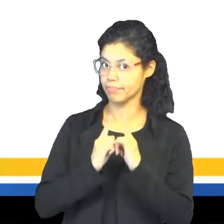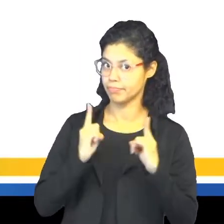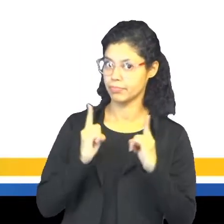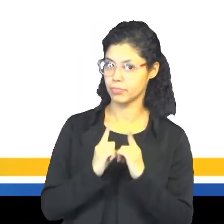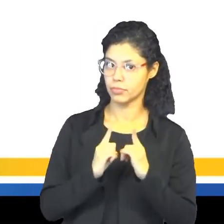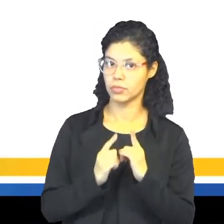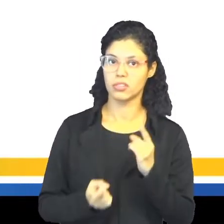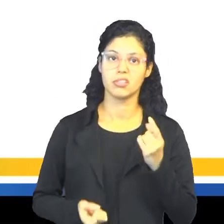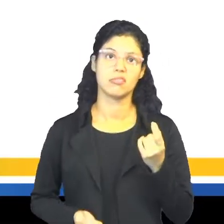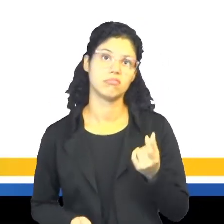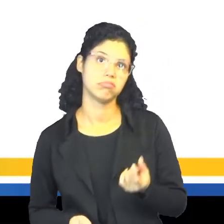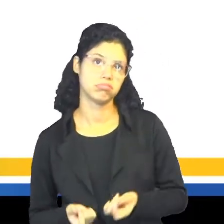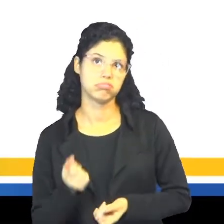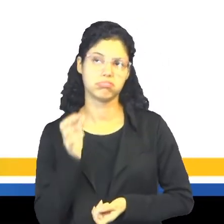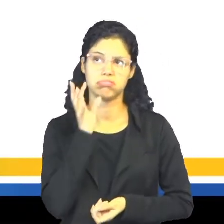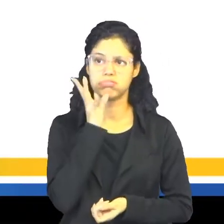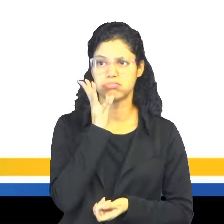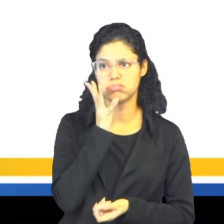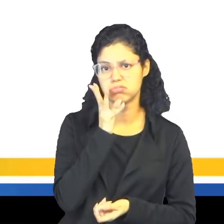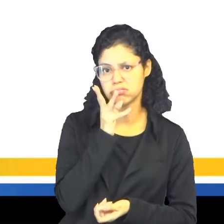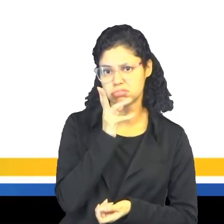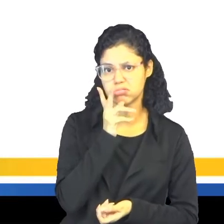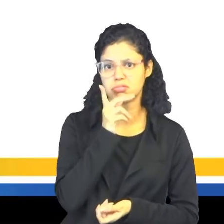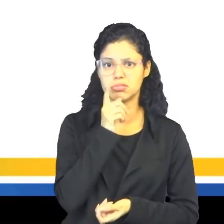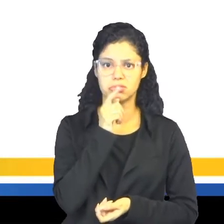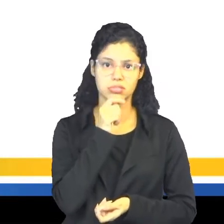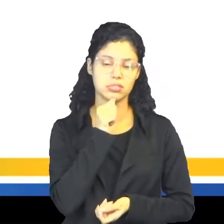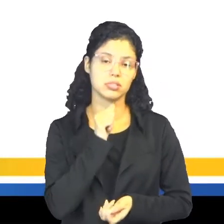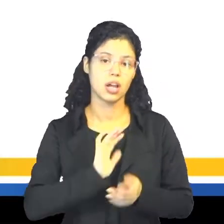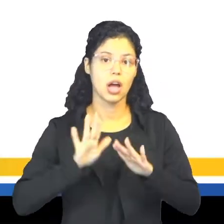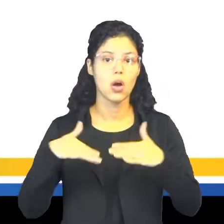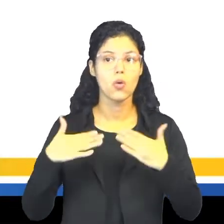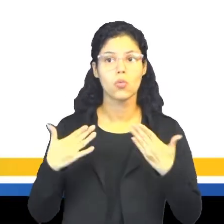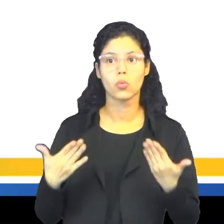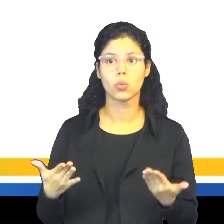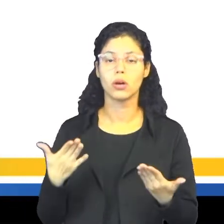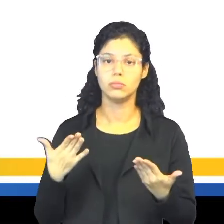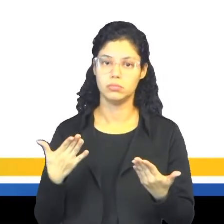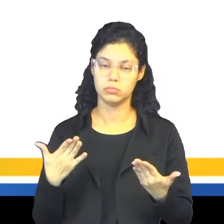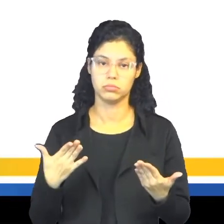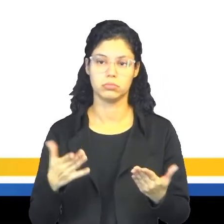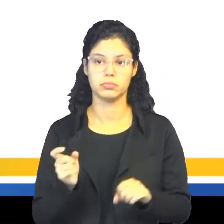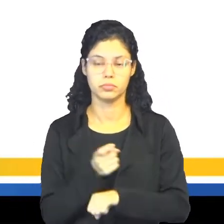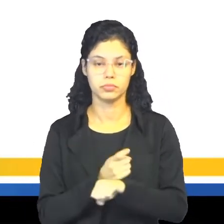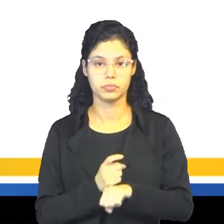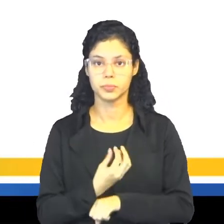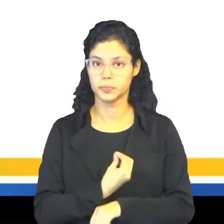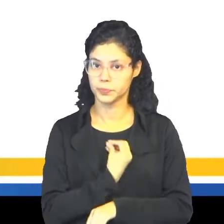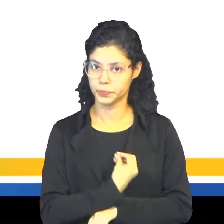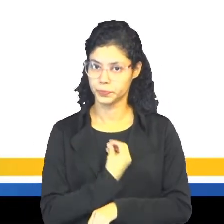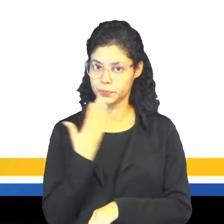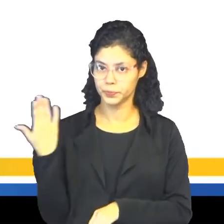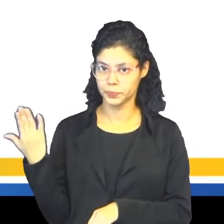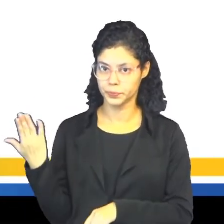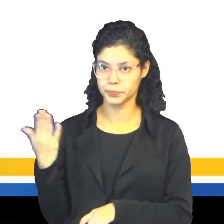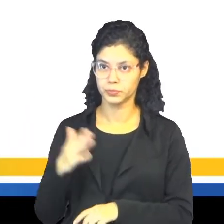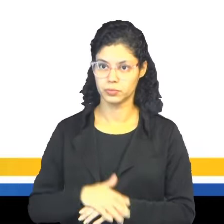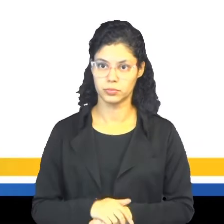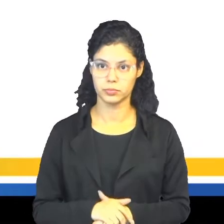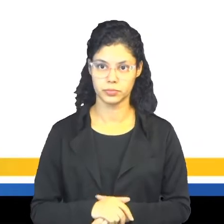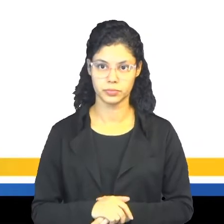o atendimento é vagaroso tá então qual é o estado aí qual é o adjetivo presente aí